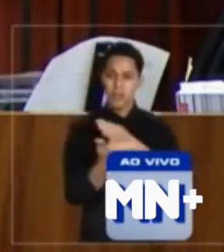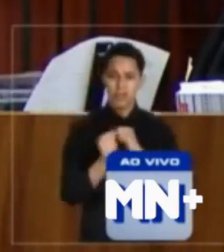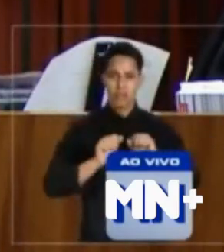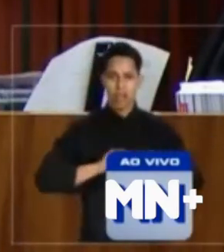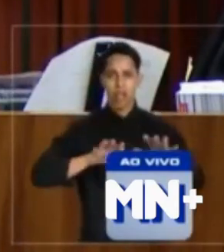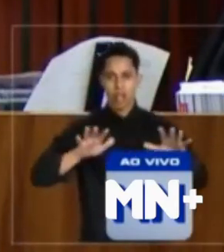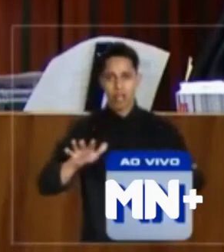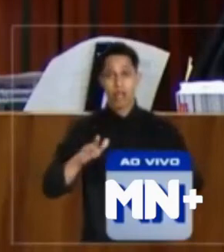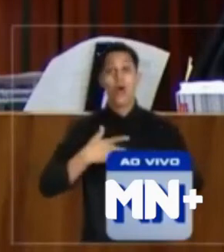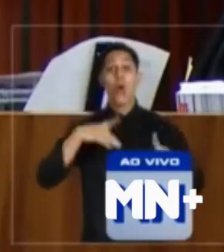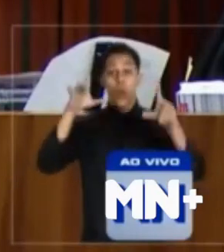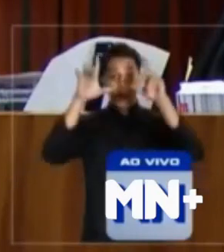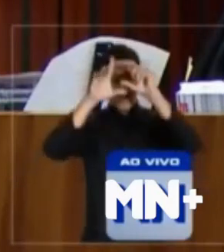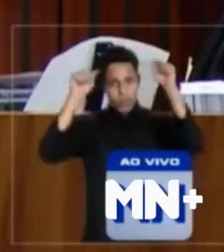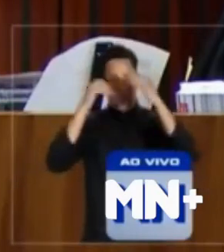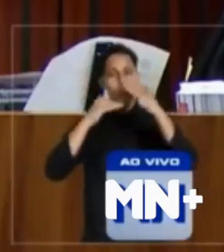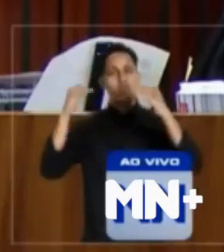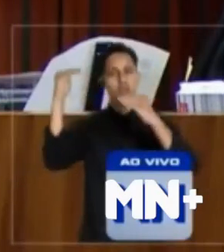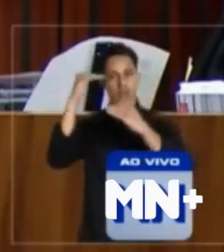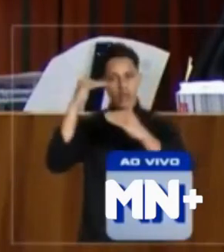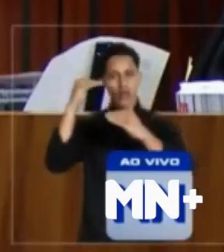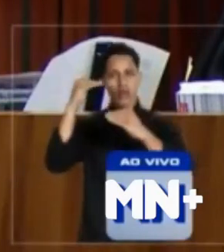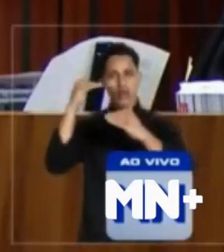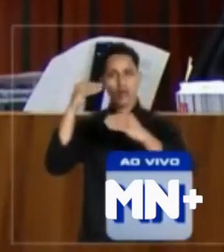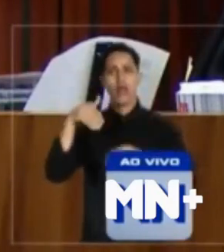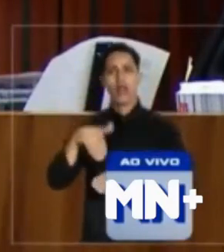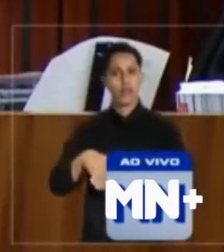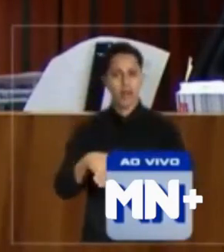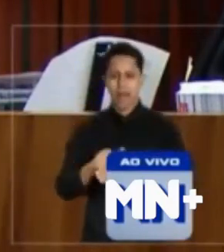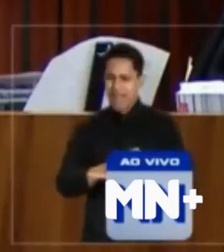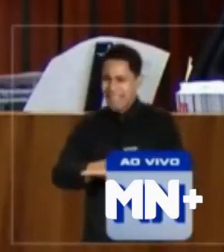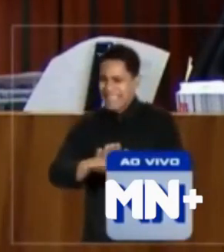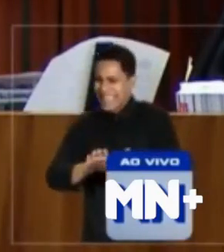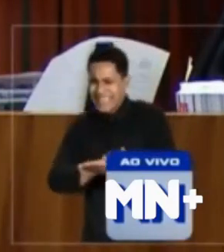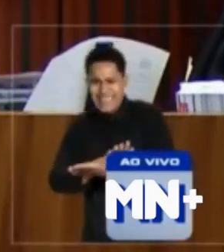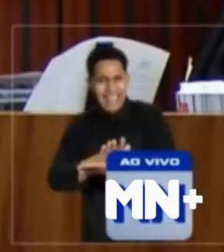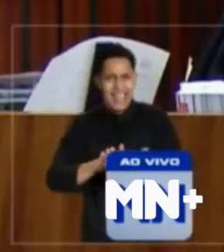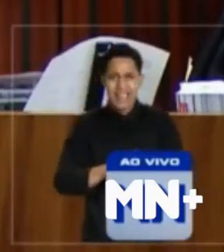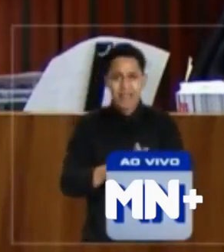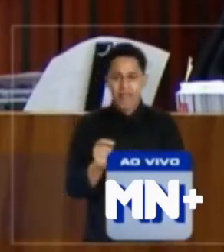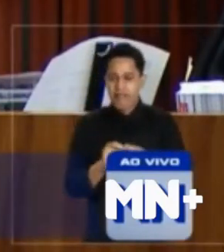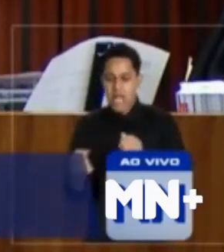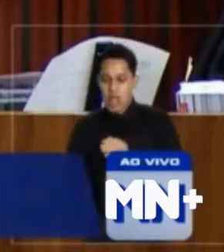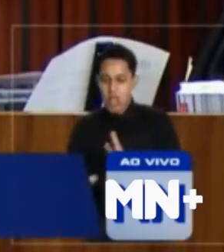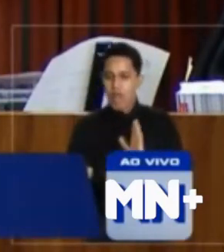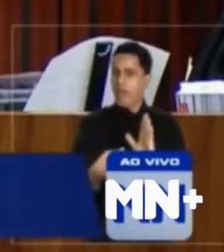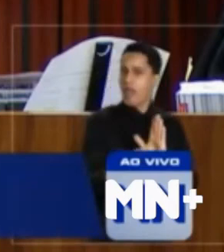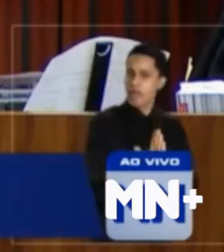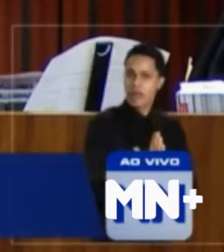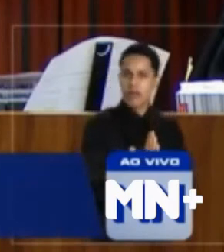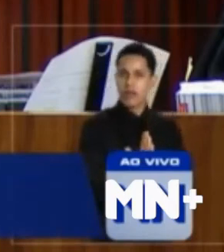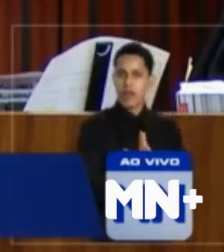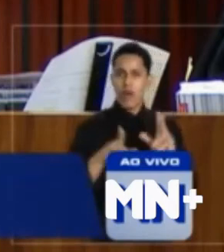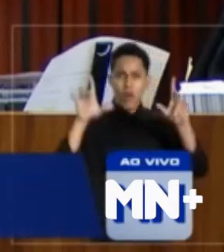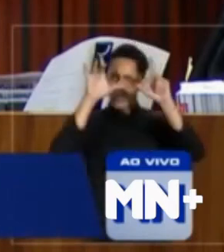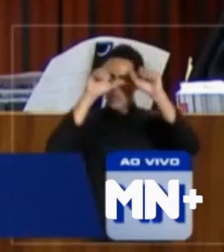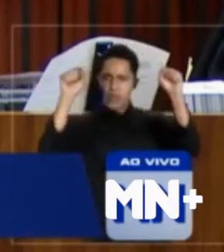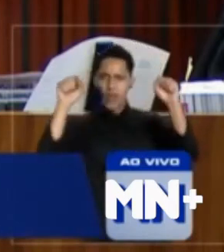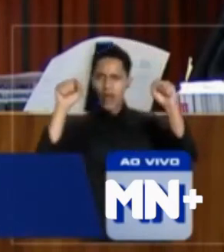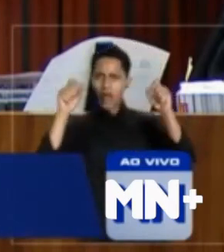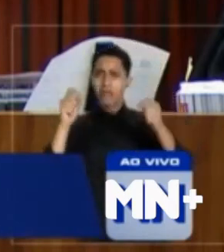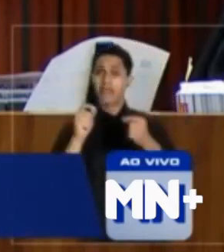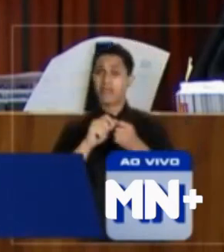sociais, o Tribunal Superior Eleitoral em nada está inovando. O Tribunal Superior Eleitoral